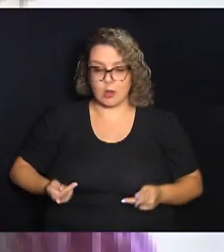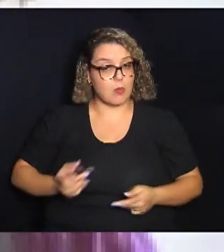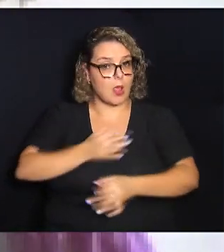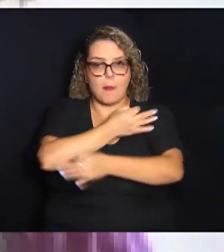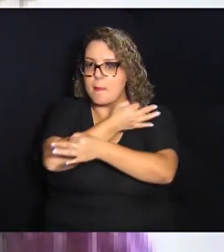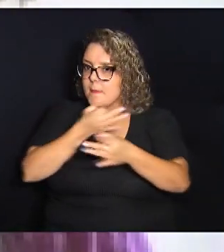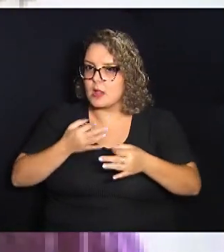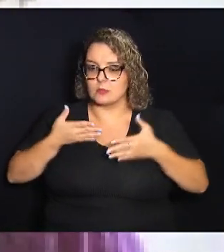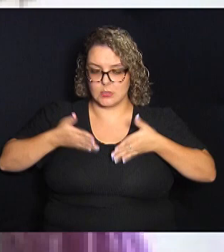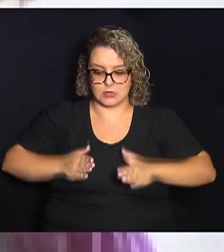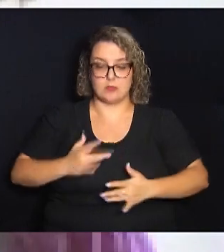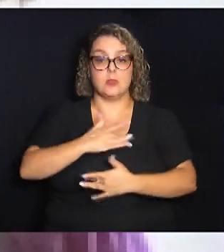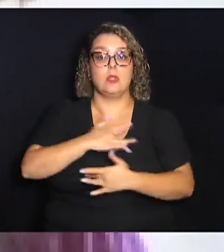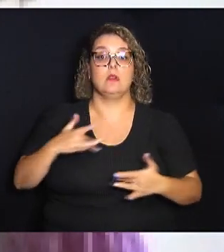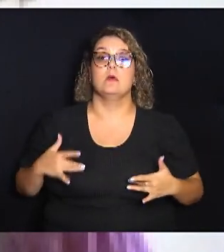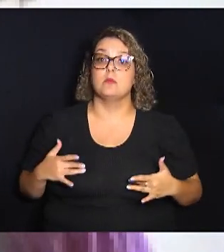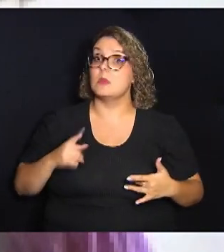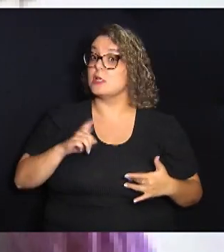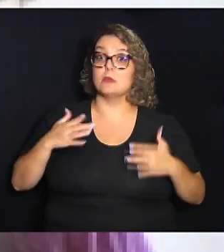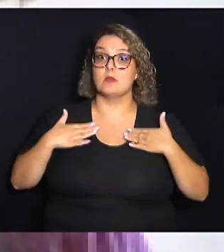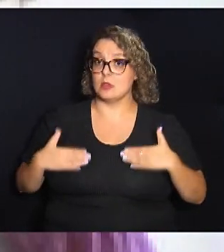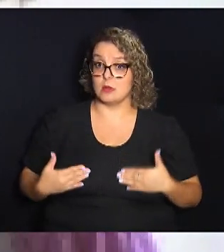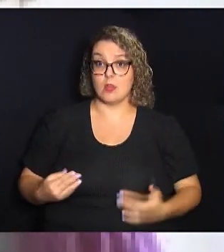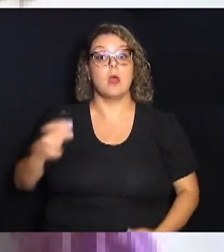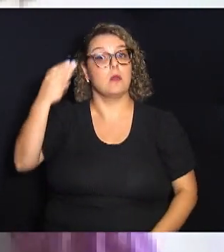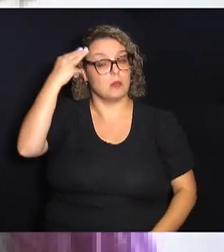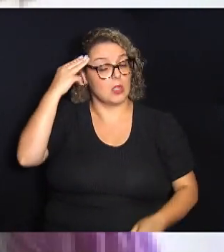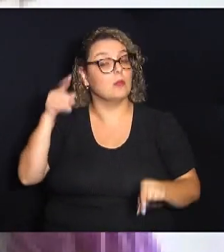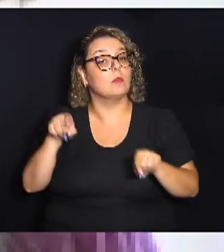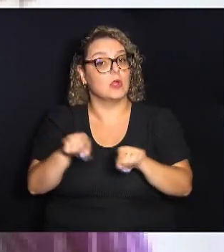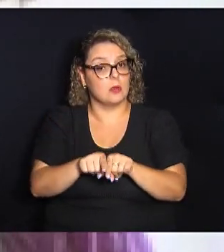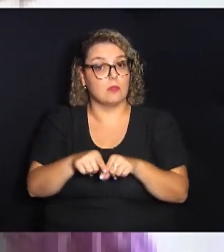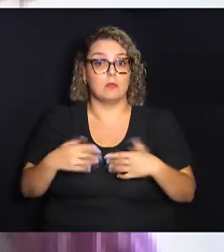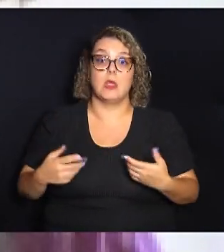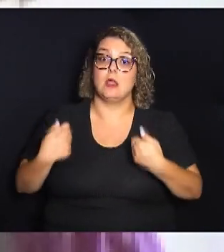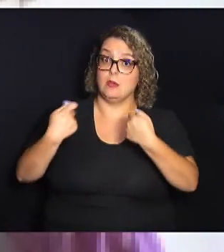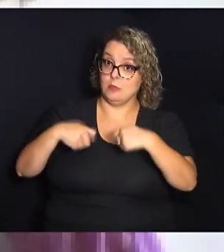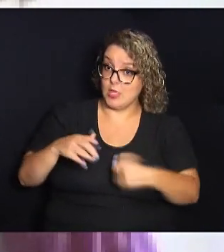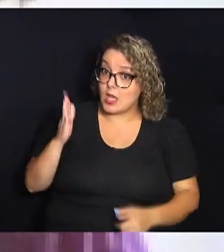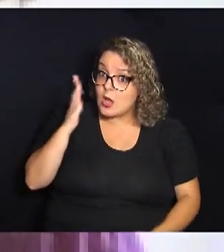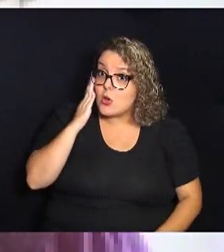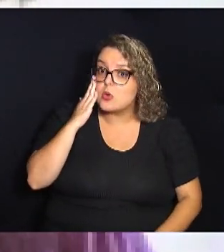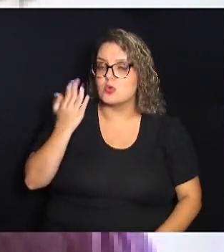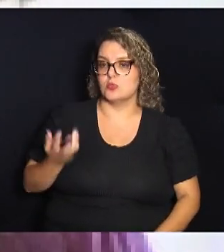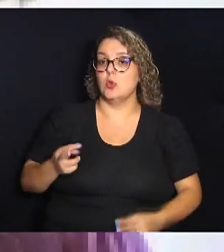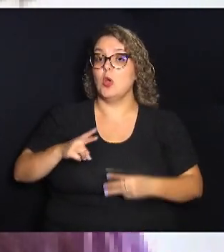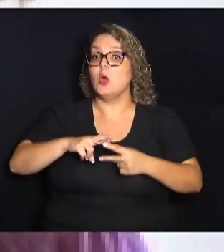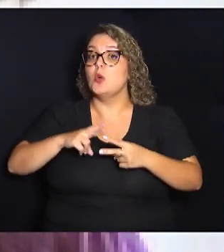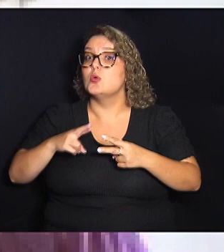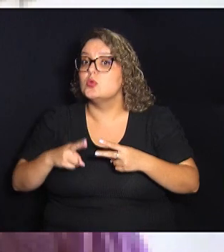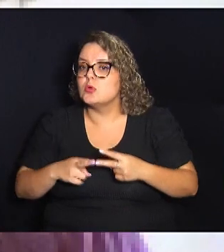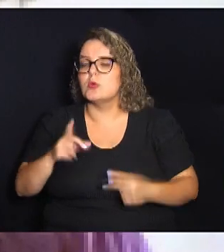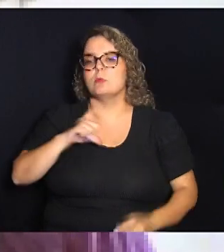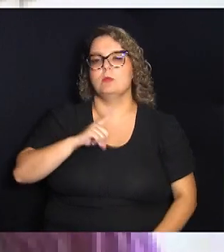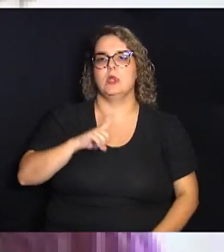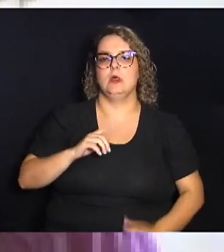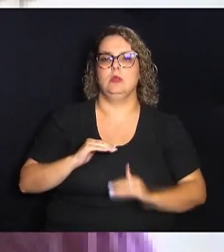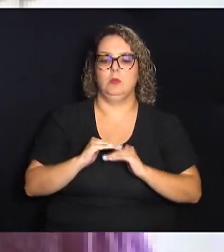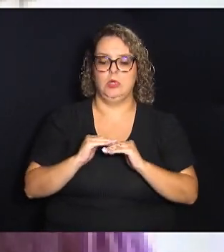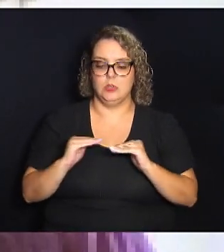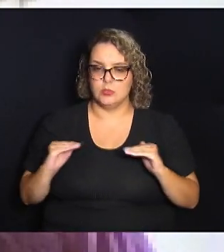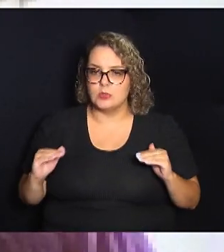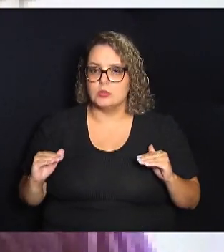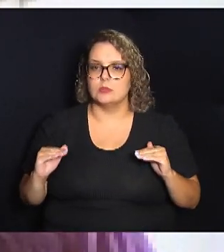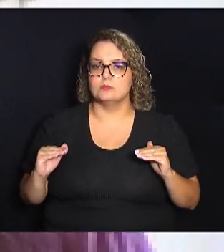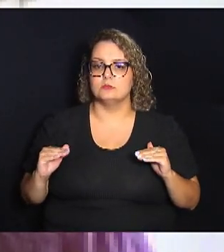ser saudáveis, mas não só fisicamente, mas também mentalmente. Mas precisamos saber os recursos para ter essa estabilidade.